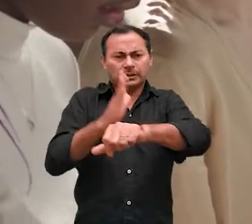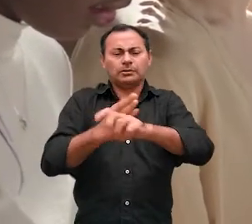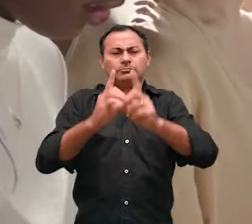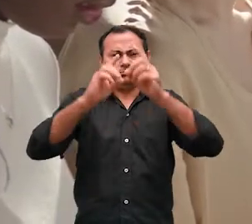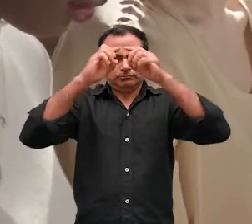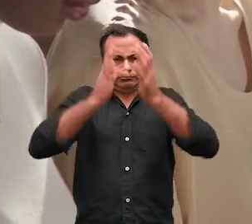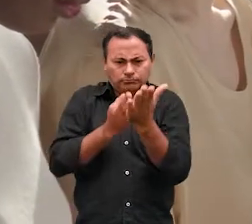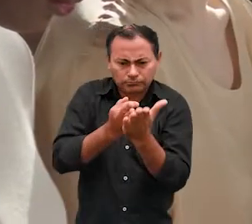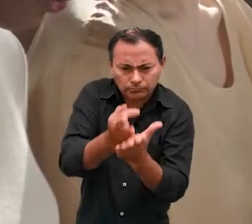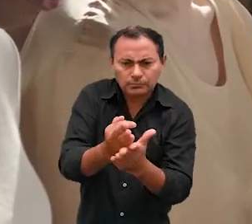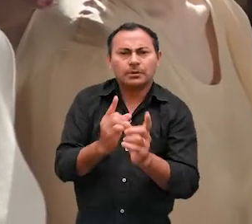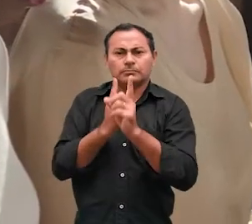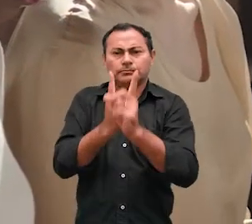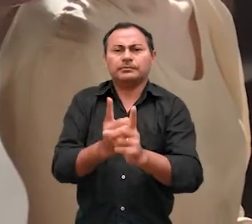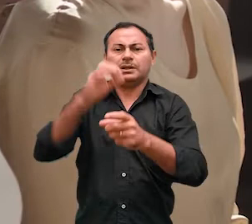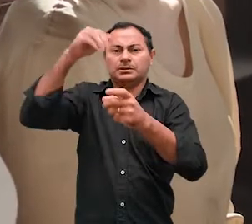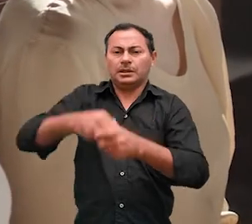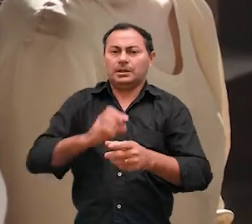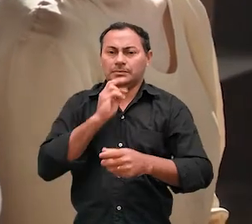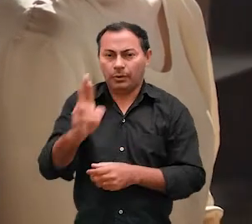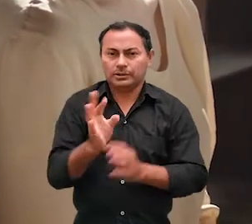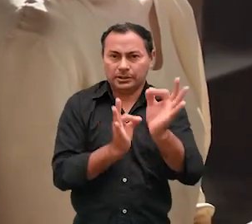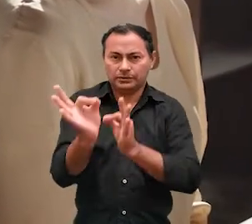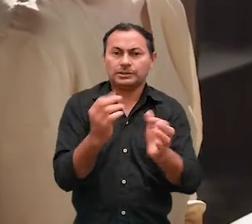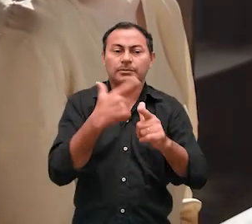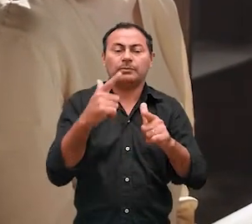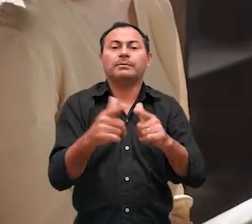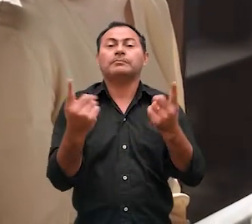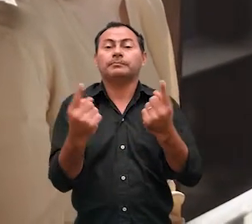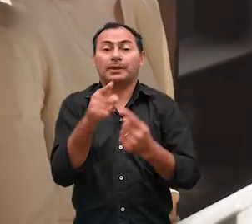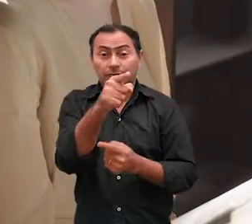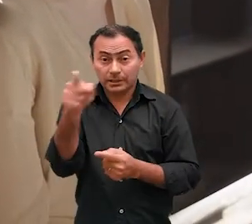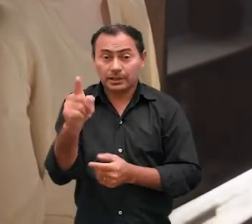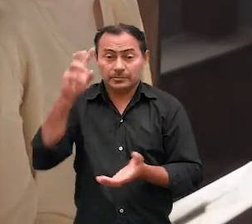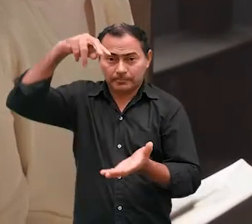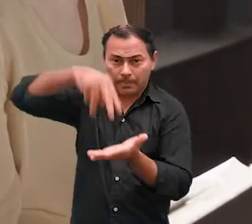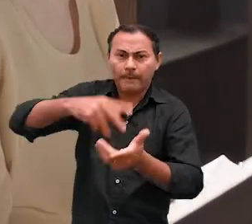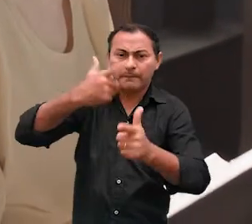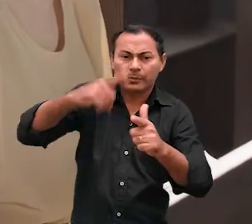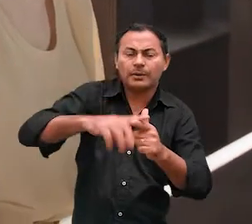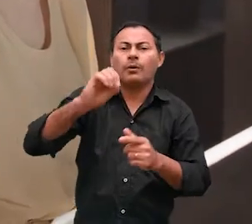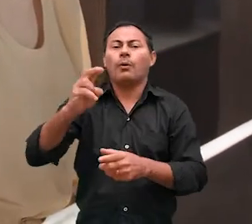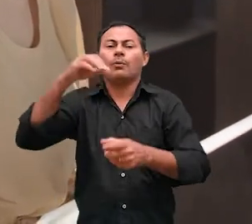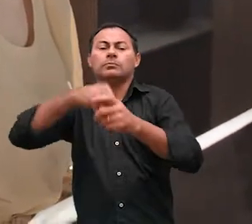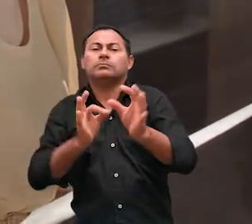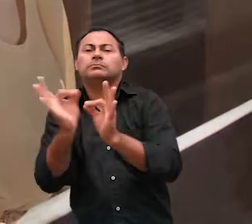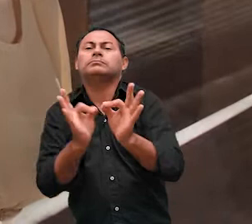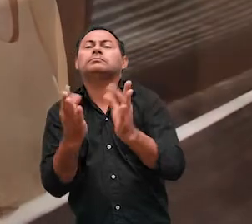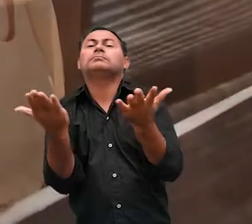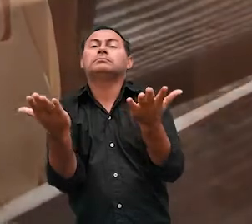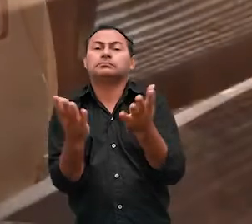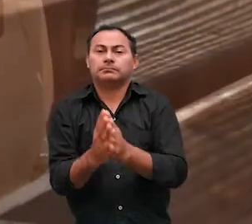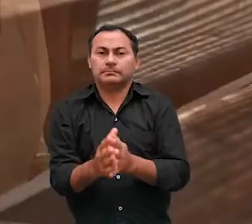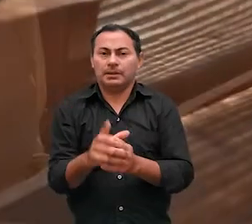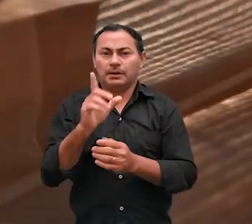disciplinado e discipulado para ser parte da resposta e solução dele Você é parte do problema ou parte da solução